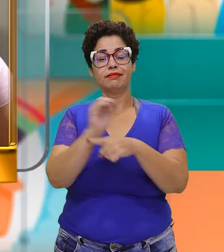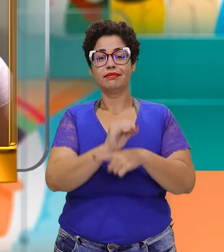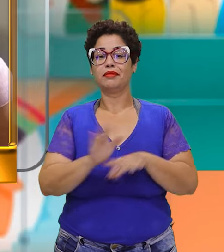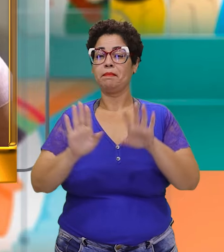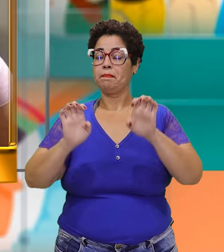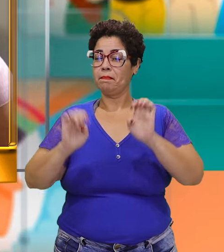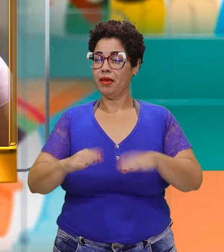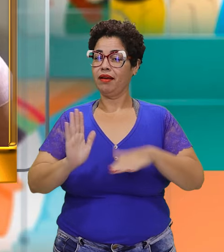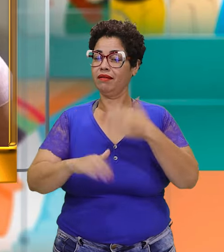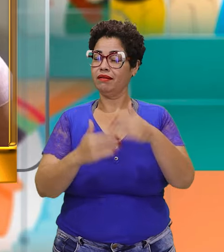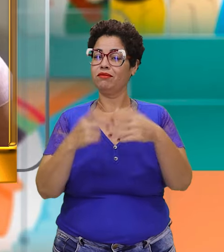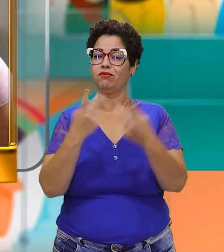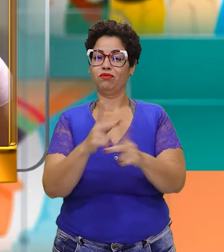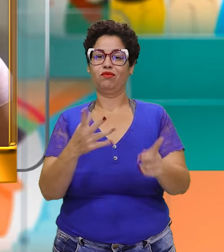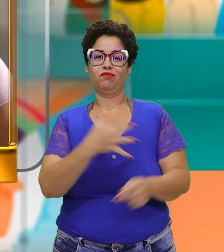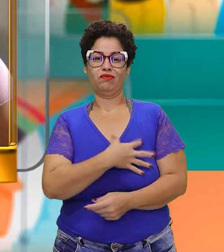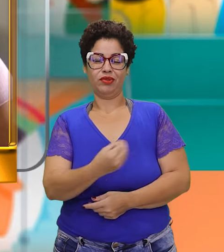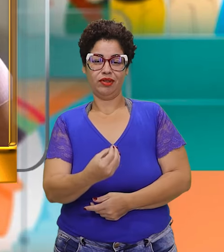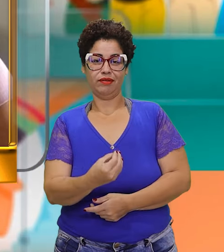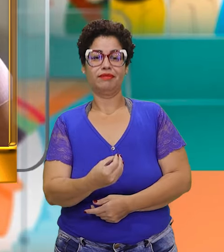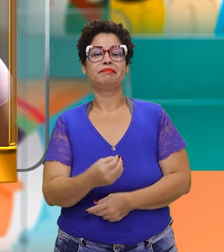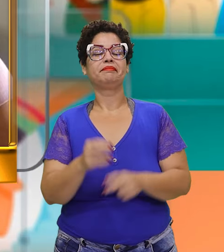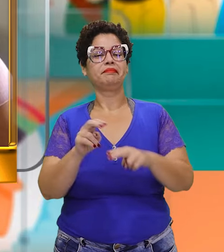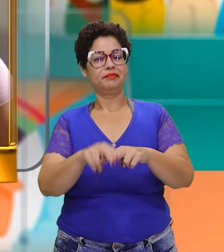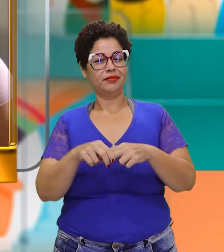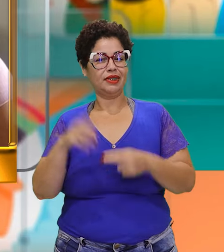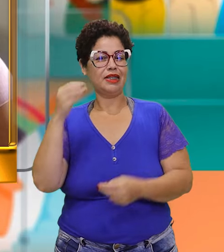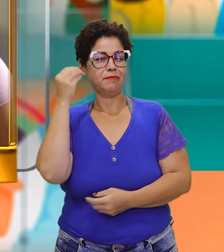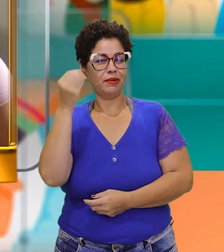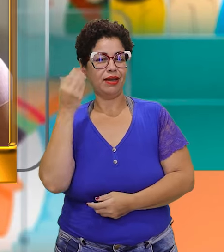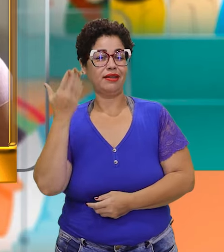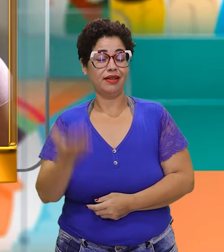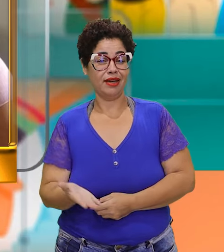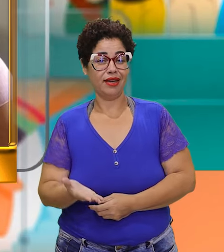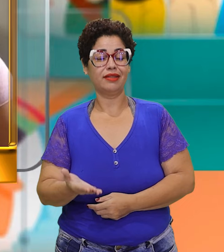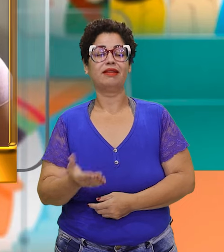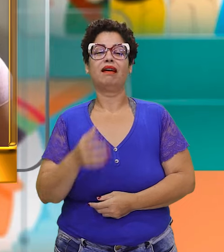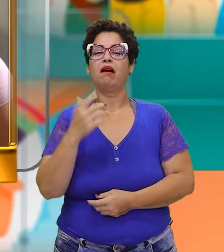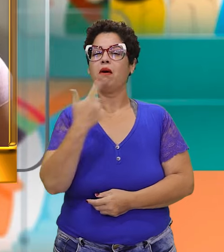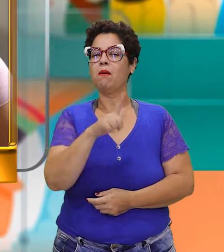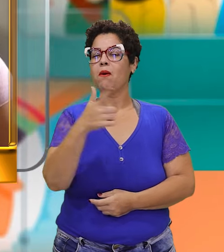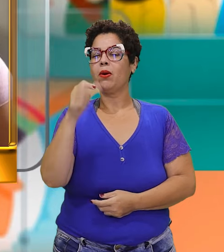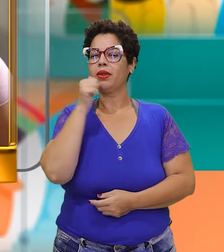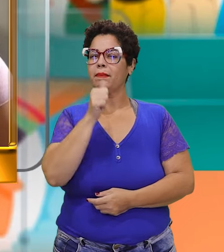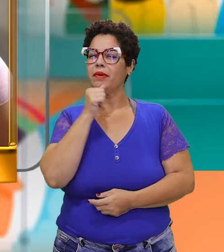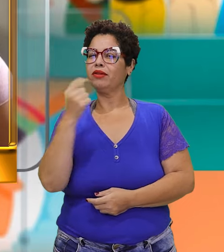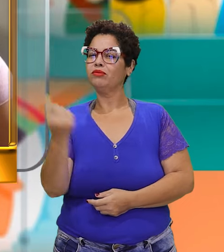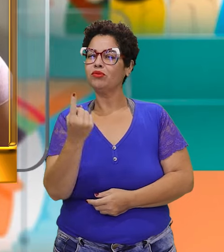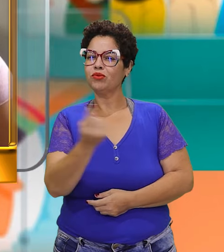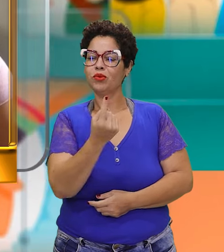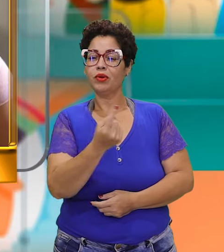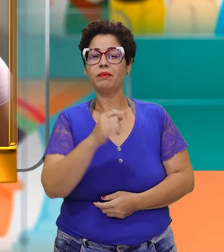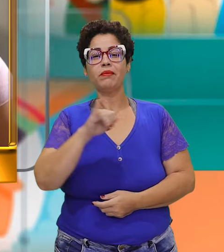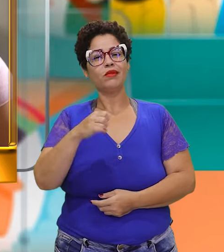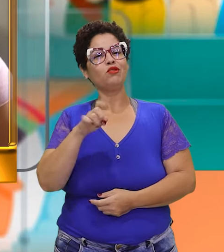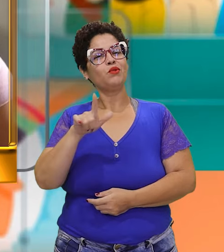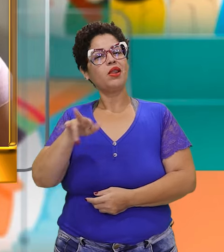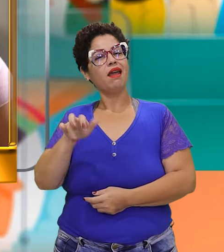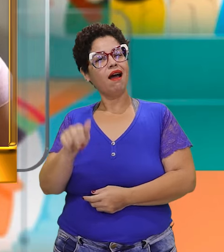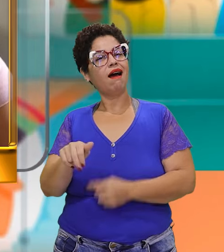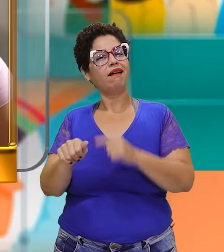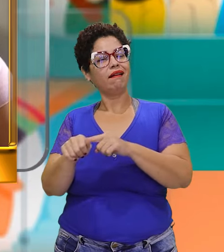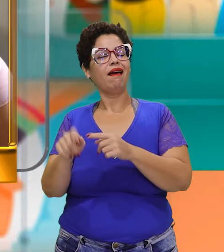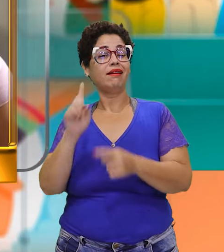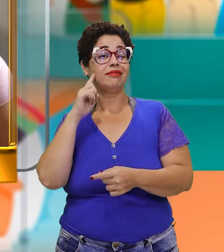bem-estar e desenvolvimento de seus filhos. Devido a tal experiência e de outras mães solo,